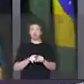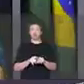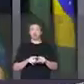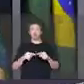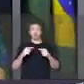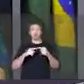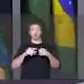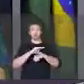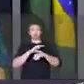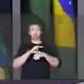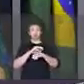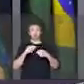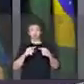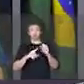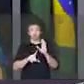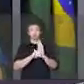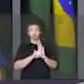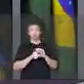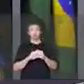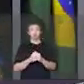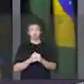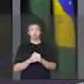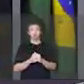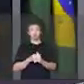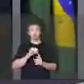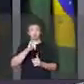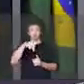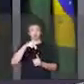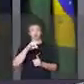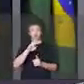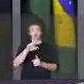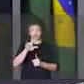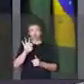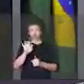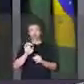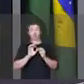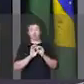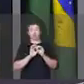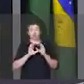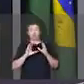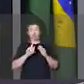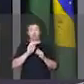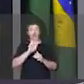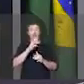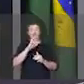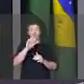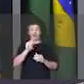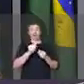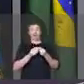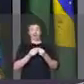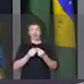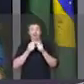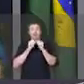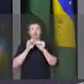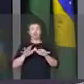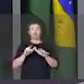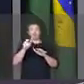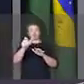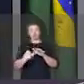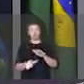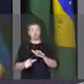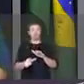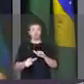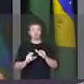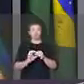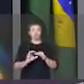constitucional e legal de indultar, de conceder a graça ou indulto individual